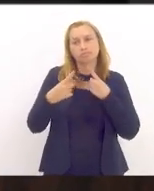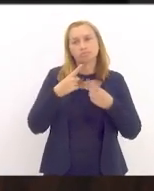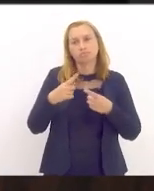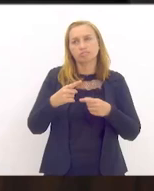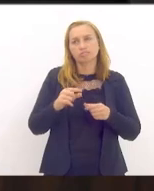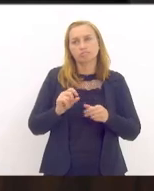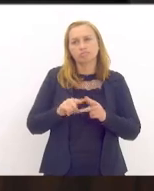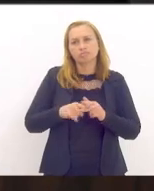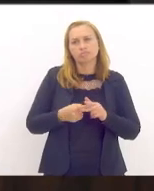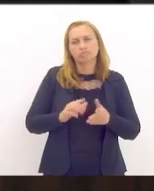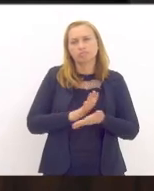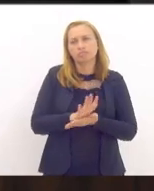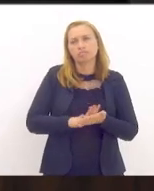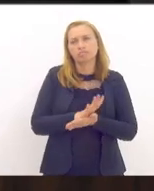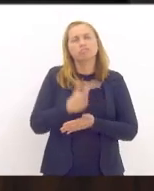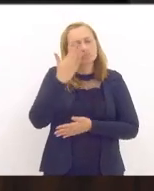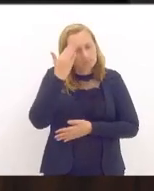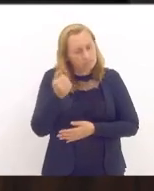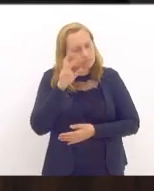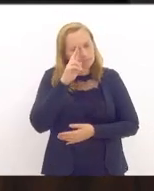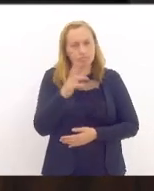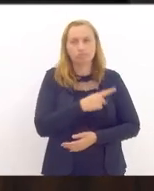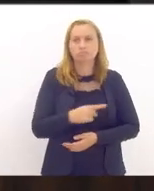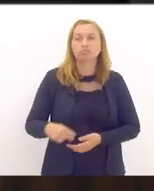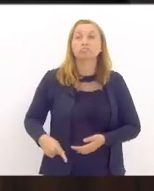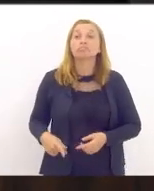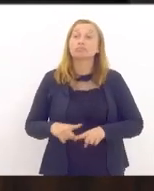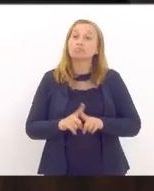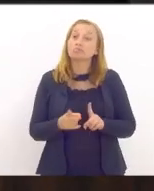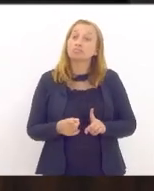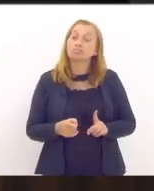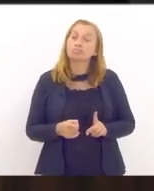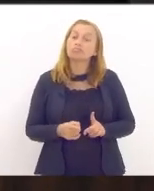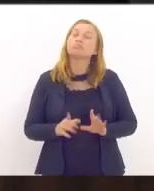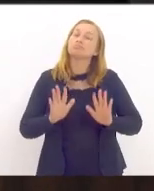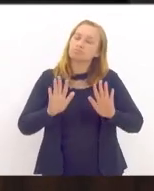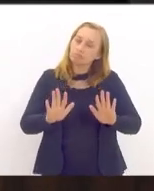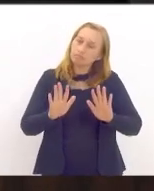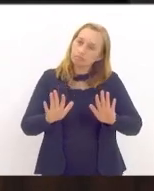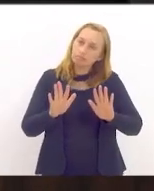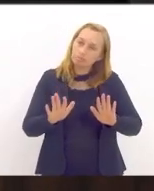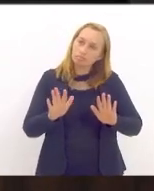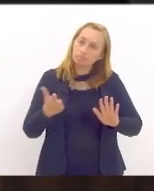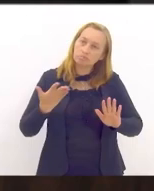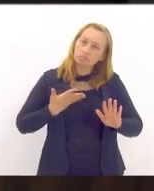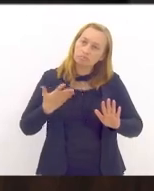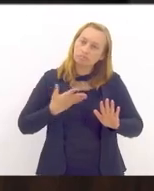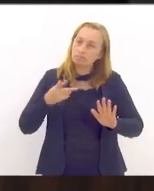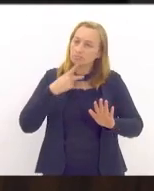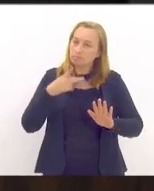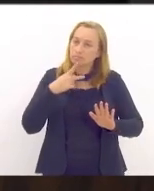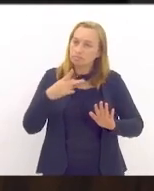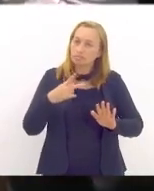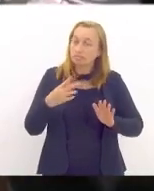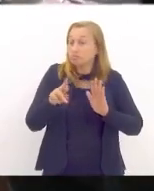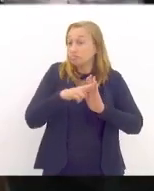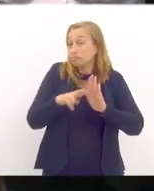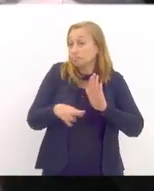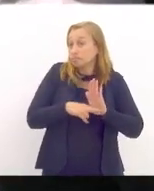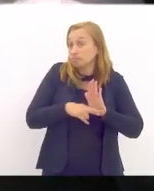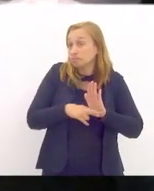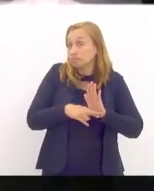modifica nada mas ele não mas mas qual é o colega colocou como se fosse uma regra